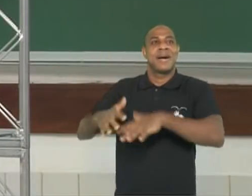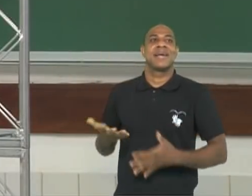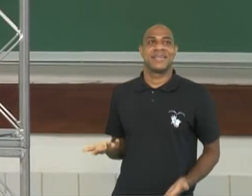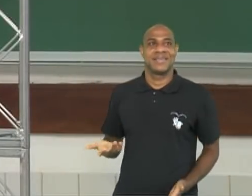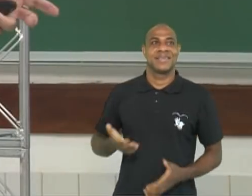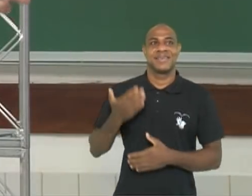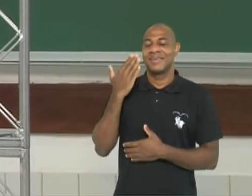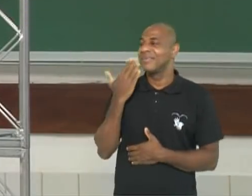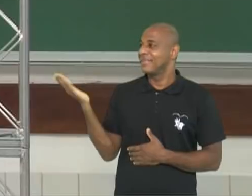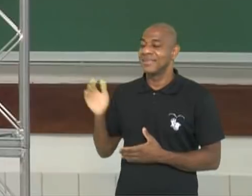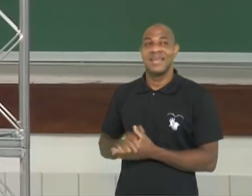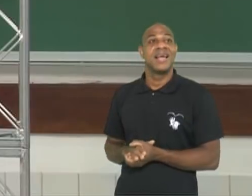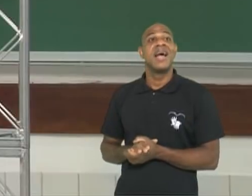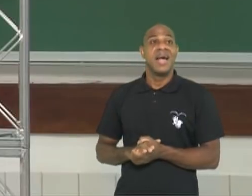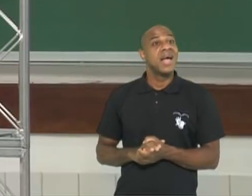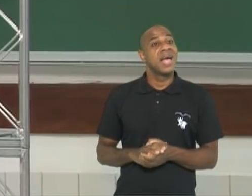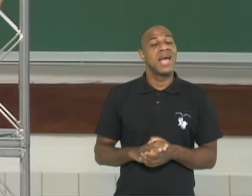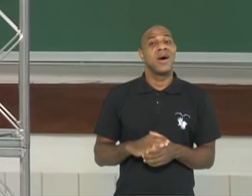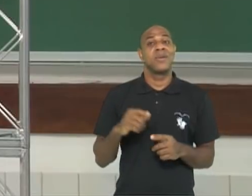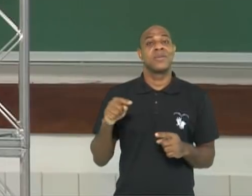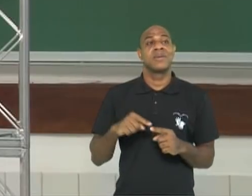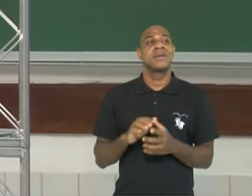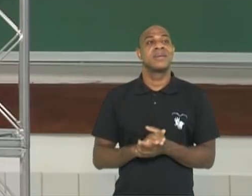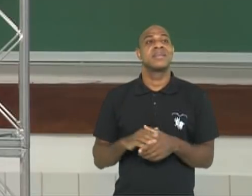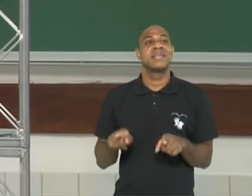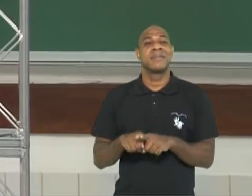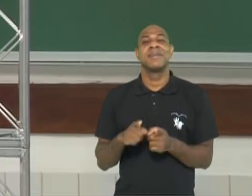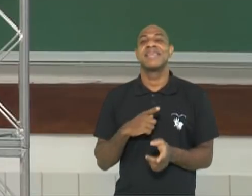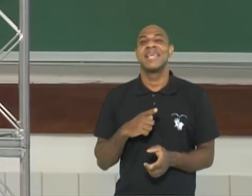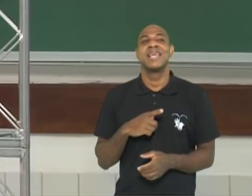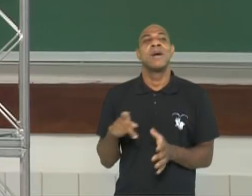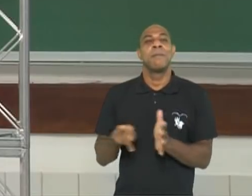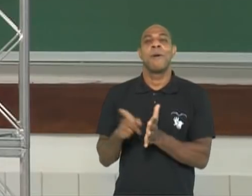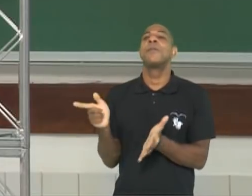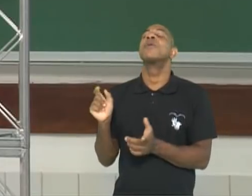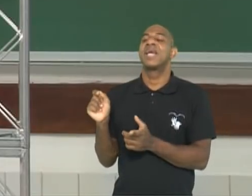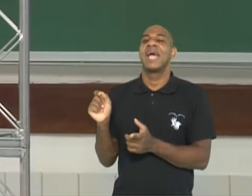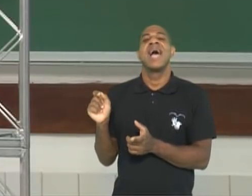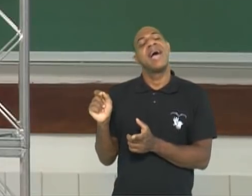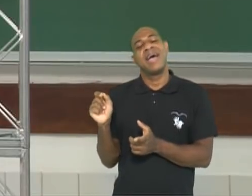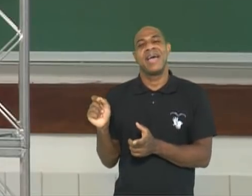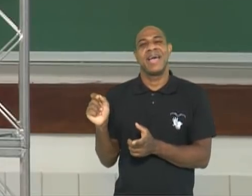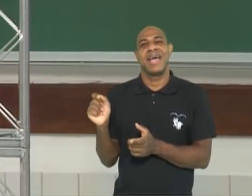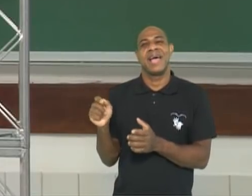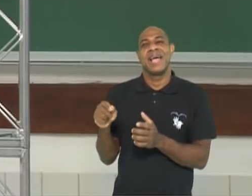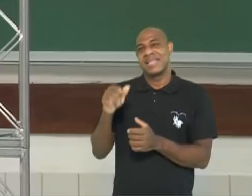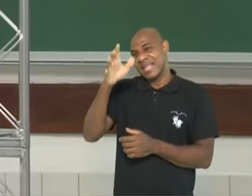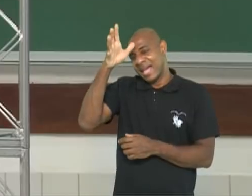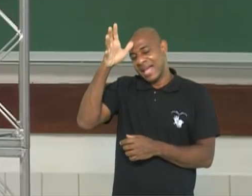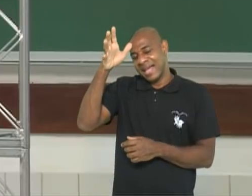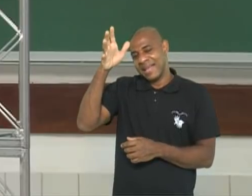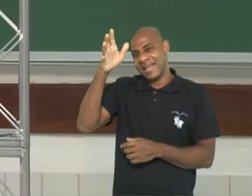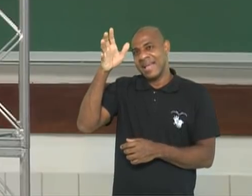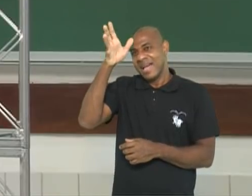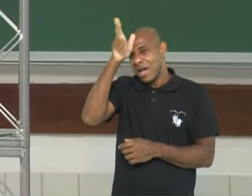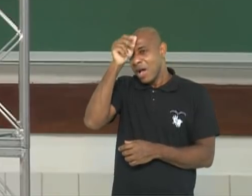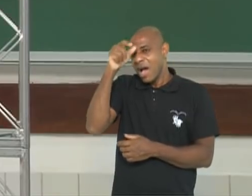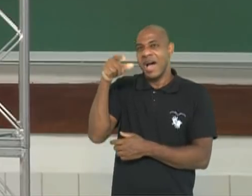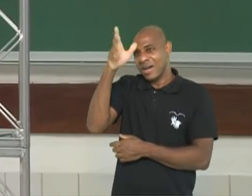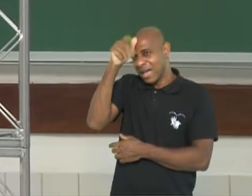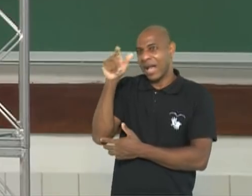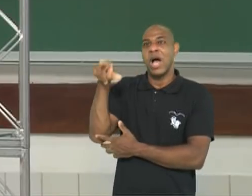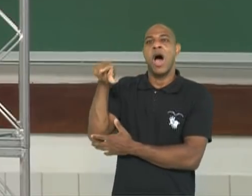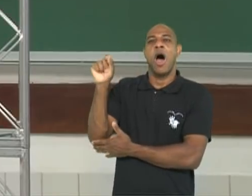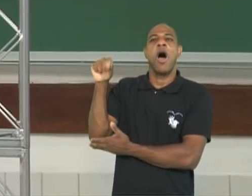essa questão do tempo da natureza, né? O cantar do galo, utilizar o tempo das tarefas, utilizando os trabalhos, é assim que os agricultores